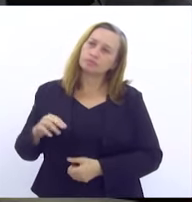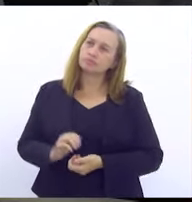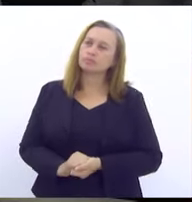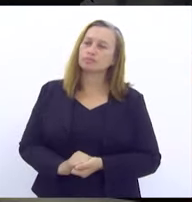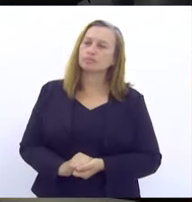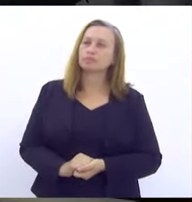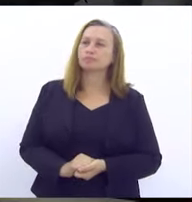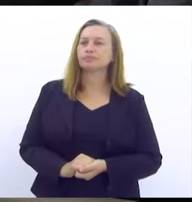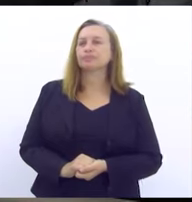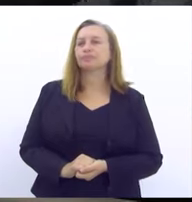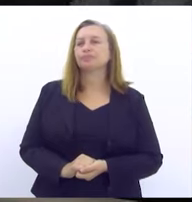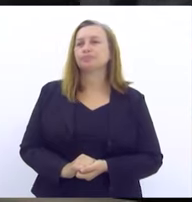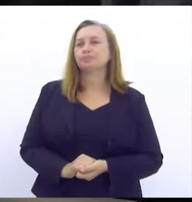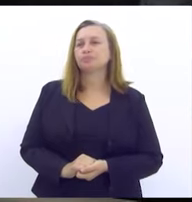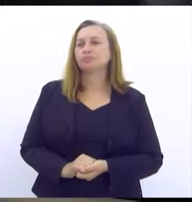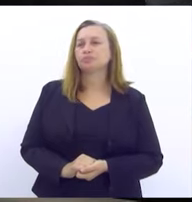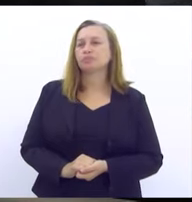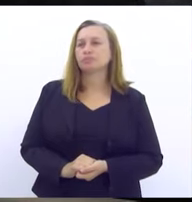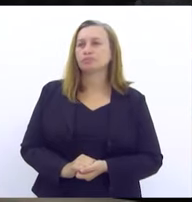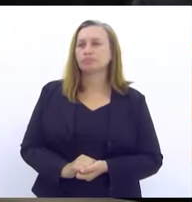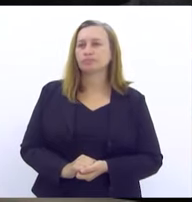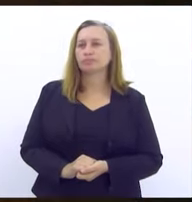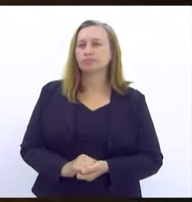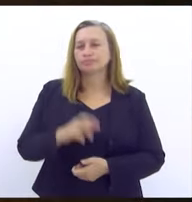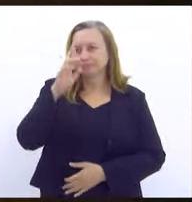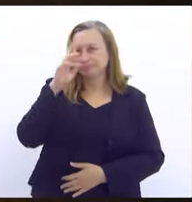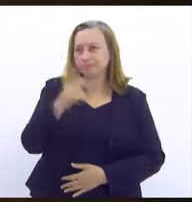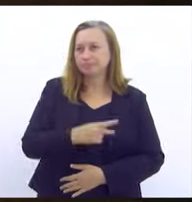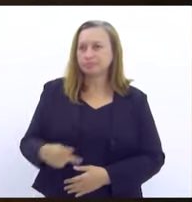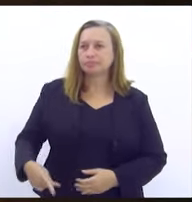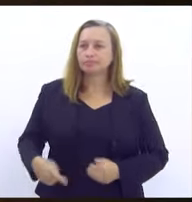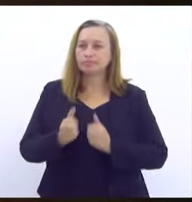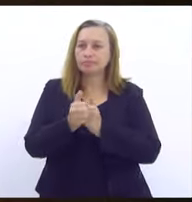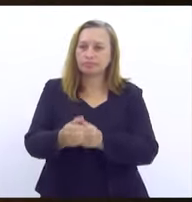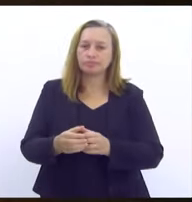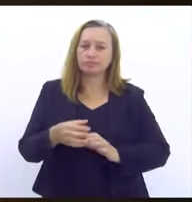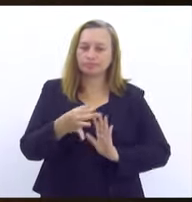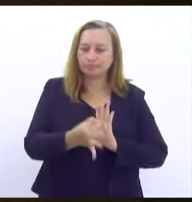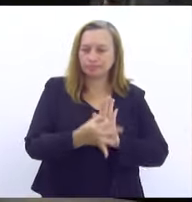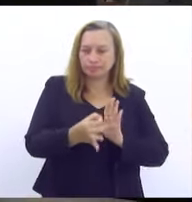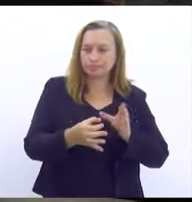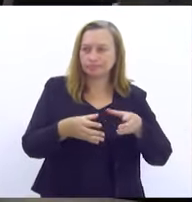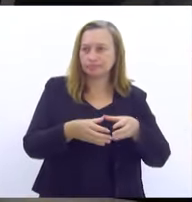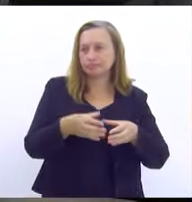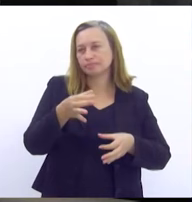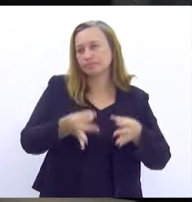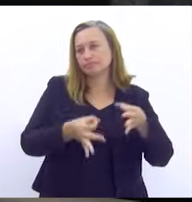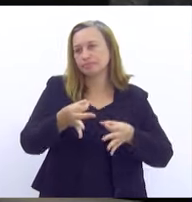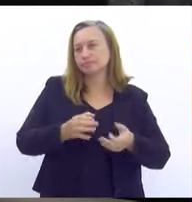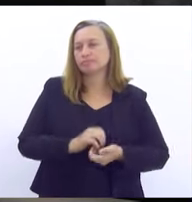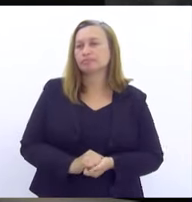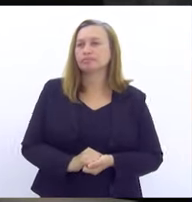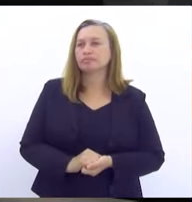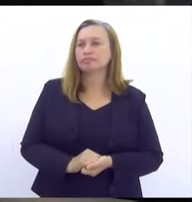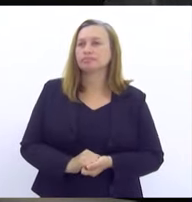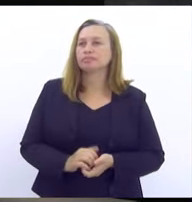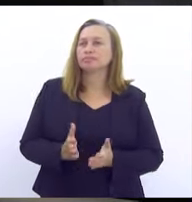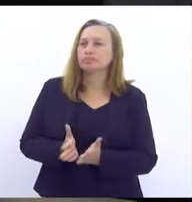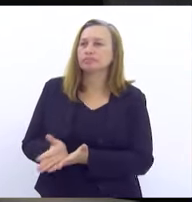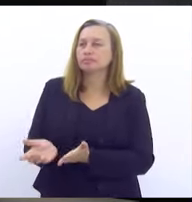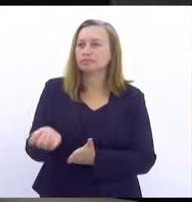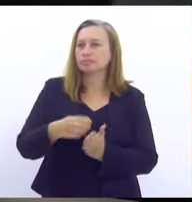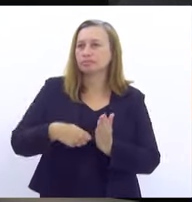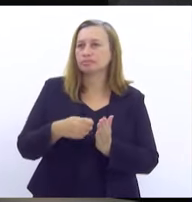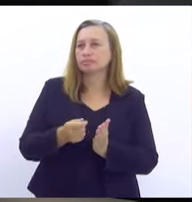Economia, Indústria e Comércio. Senhora Presidente, acompanho o parecer da CCJ. Pela Comissão de Tributação, Controle